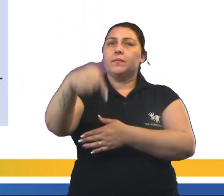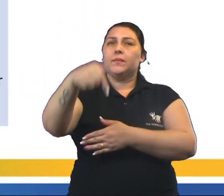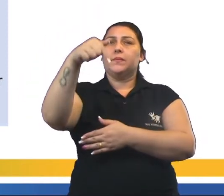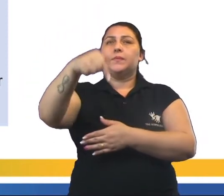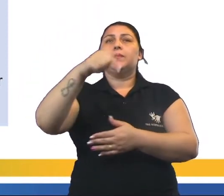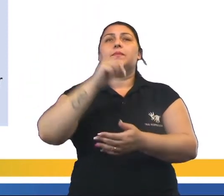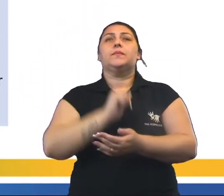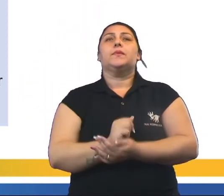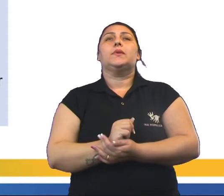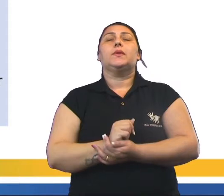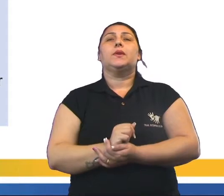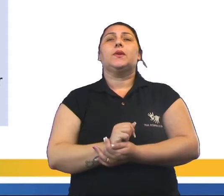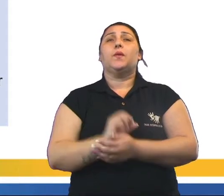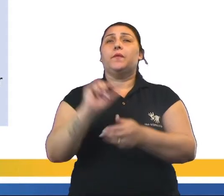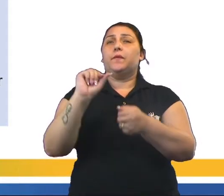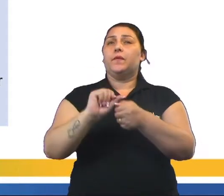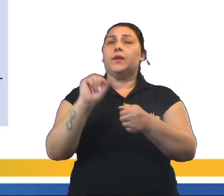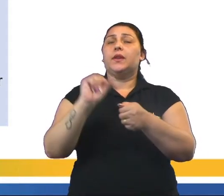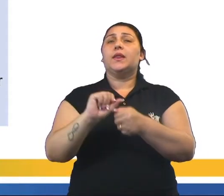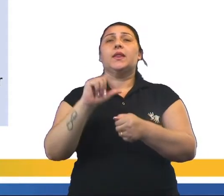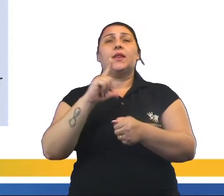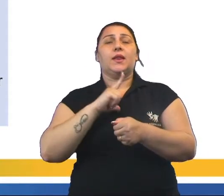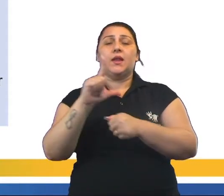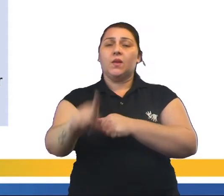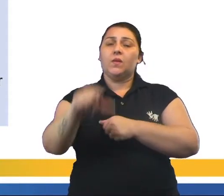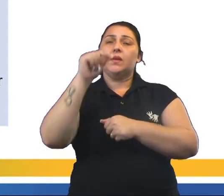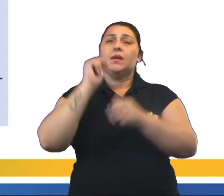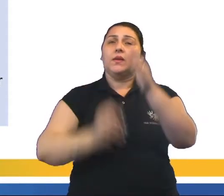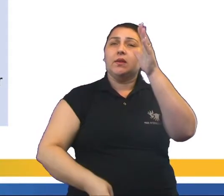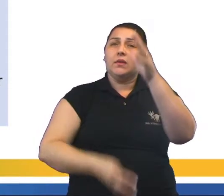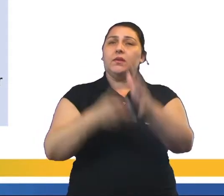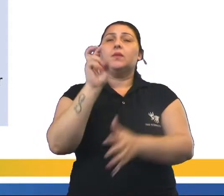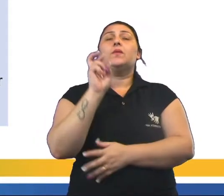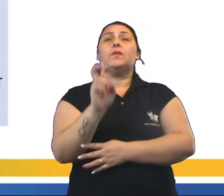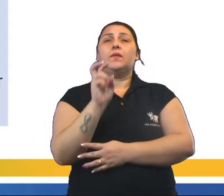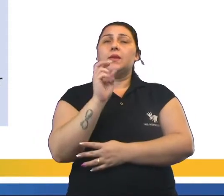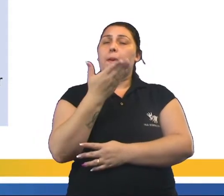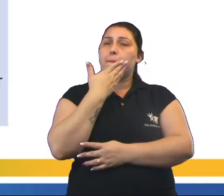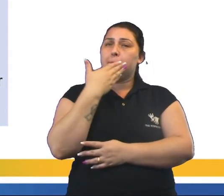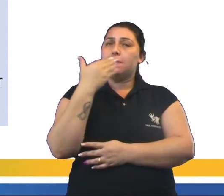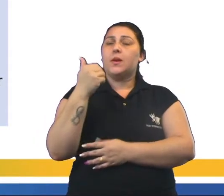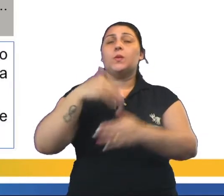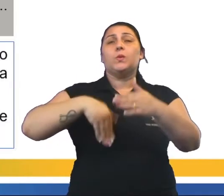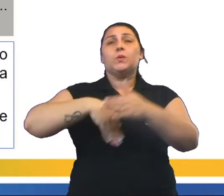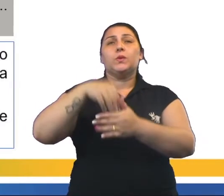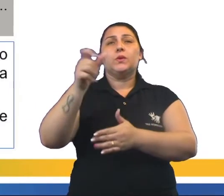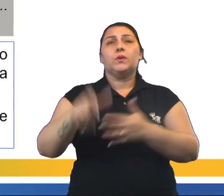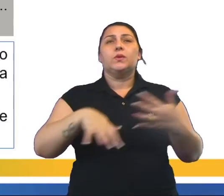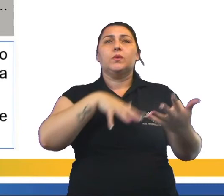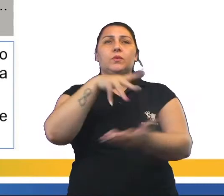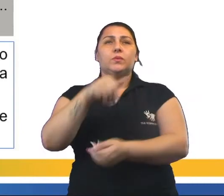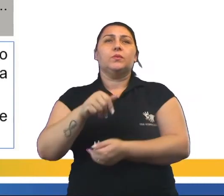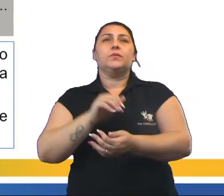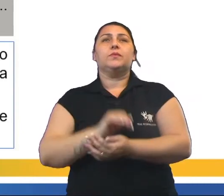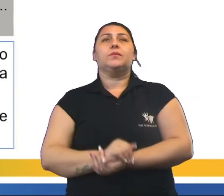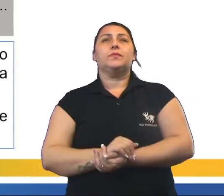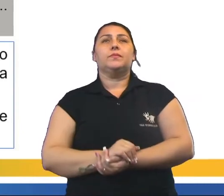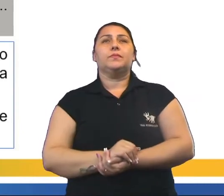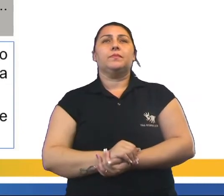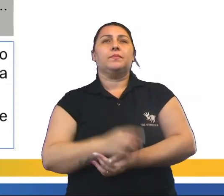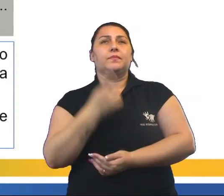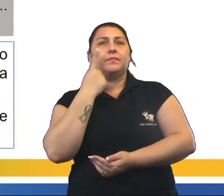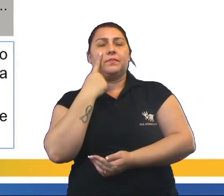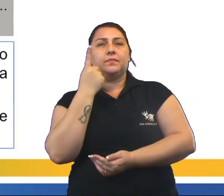parte 7, o grande feito de ter sido escolhida 5 vezes a melhor jogadora do mundo. Olha